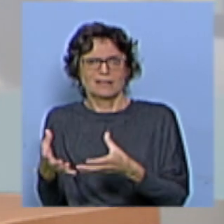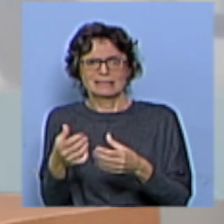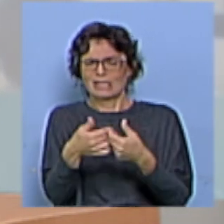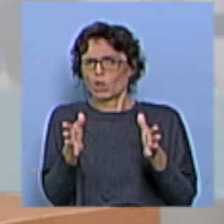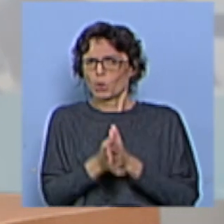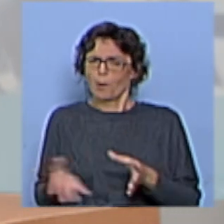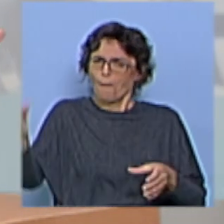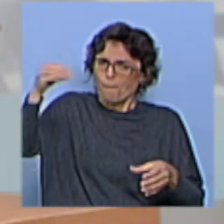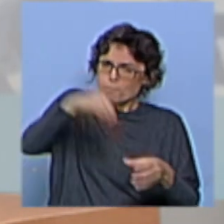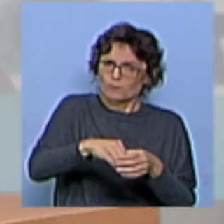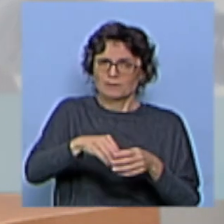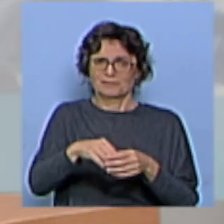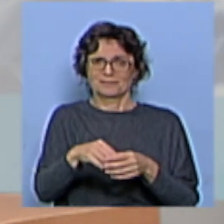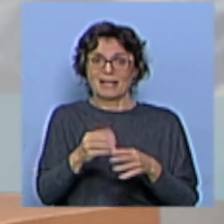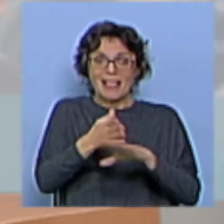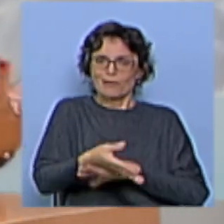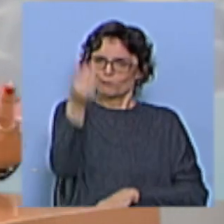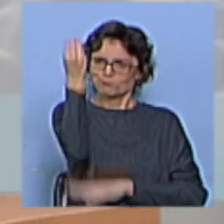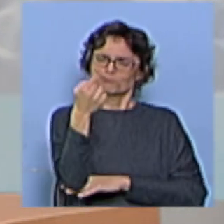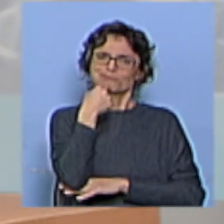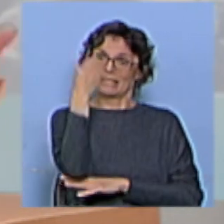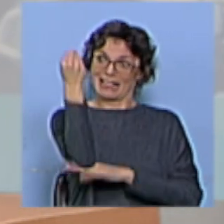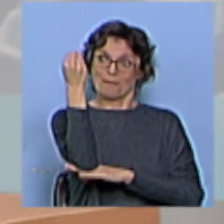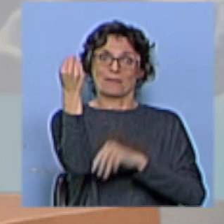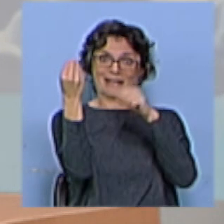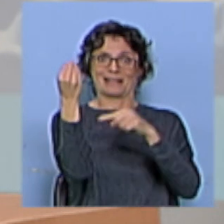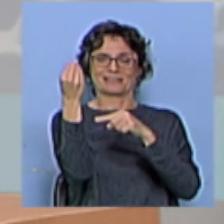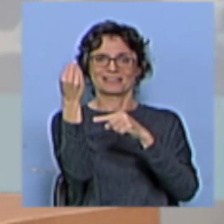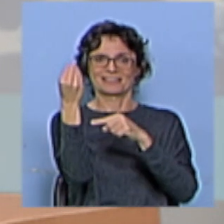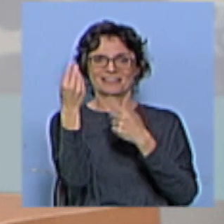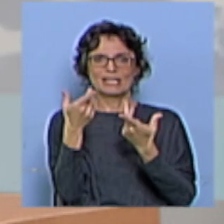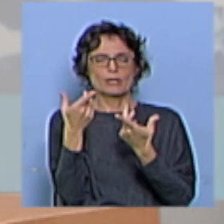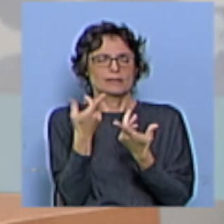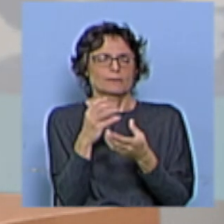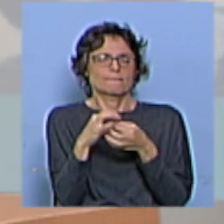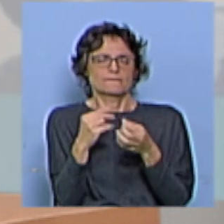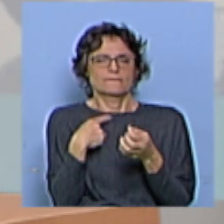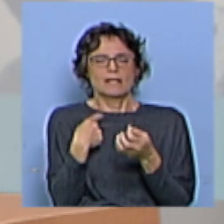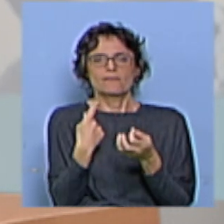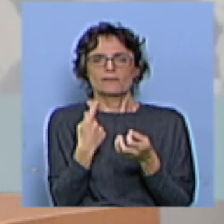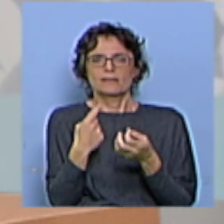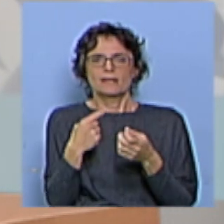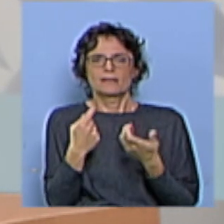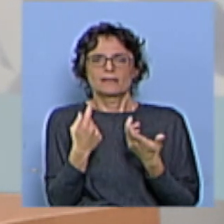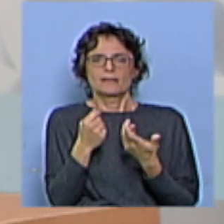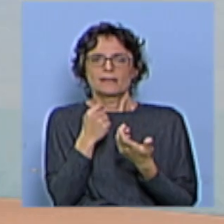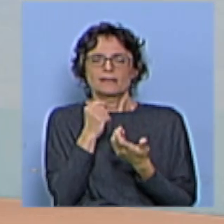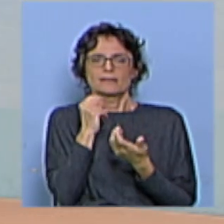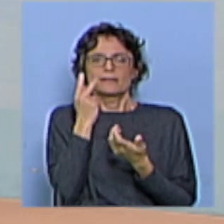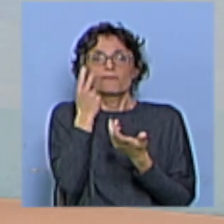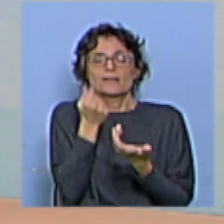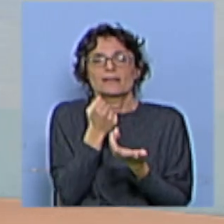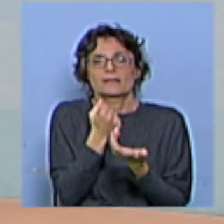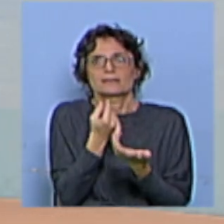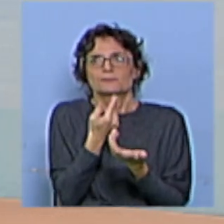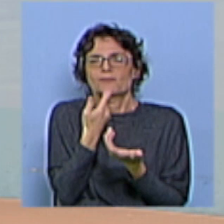fazem parte e só pode ser plenamente vivido e fruído com todo este conjunto de fatores. e as crianças também se divertem